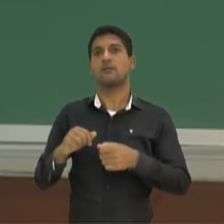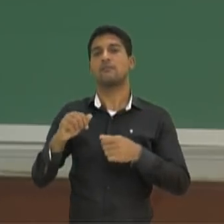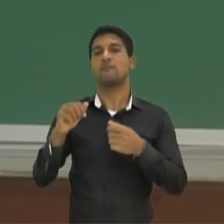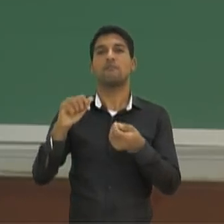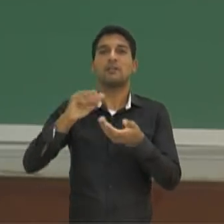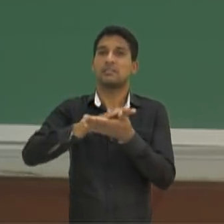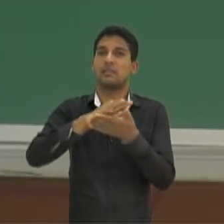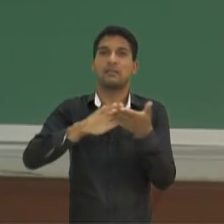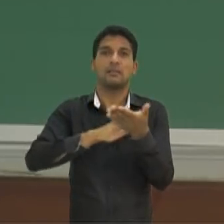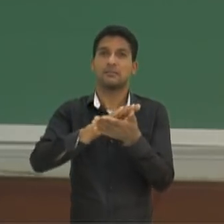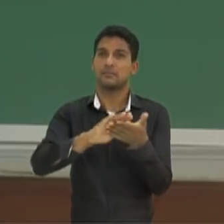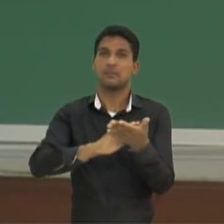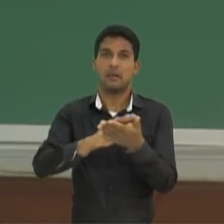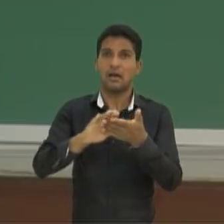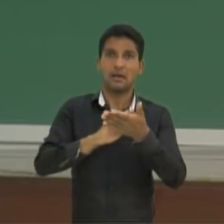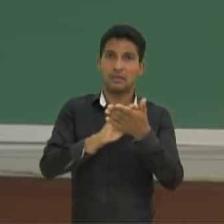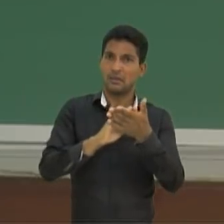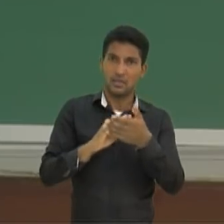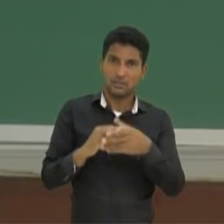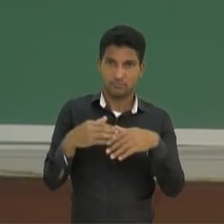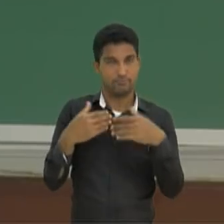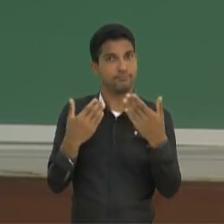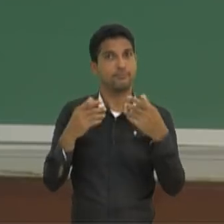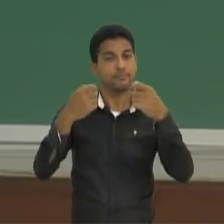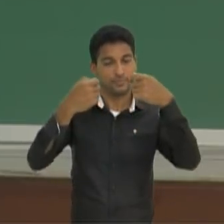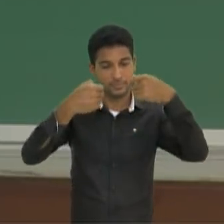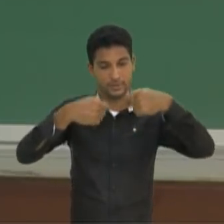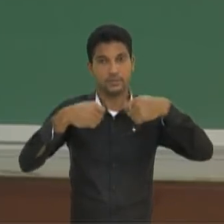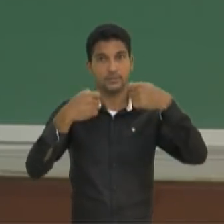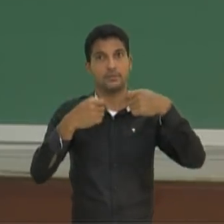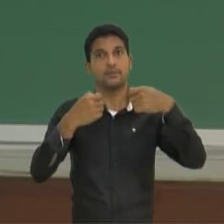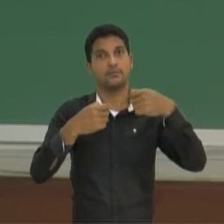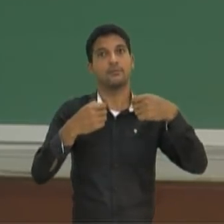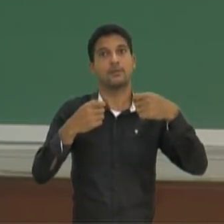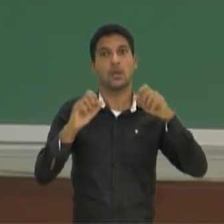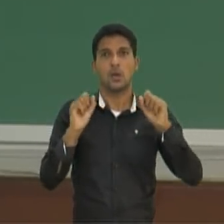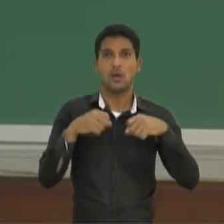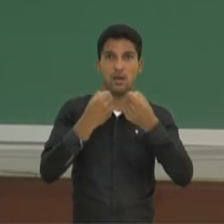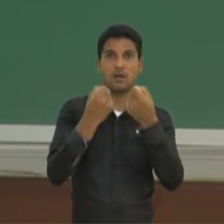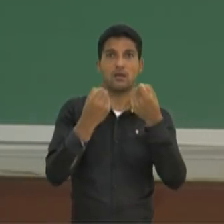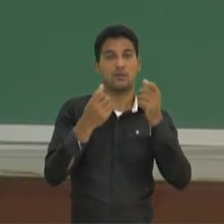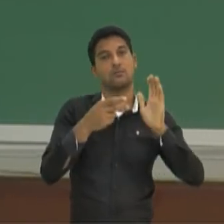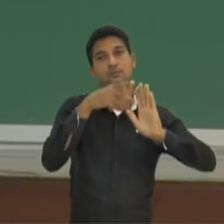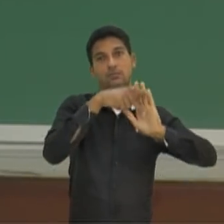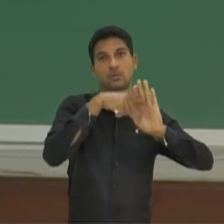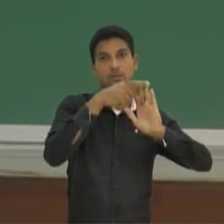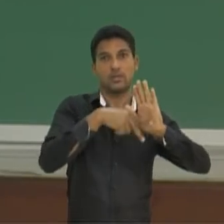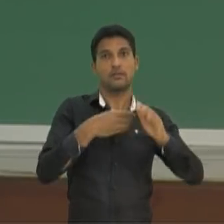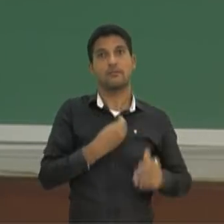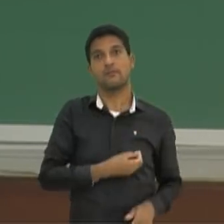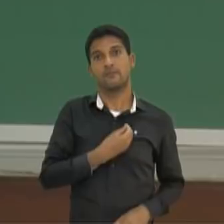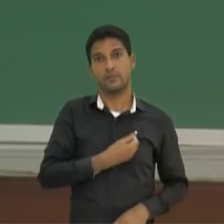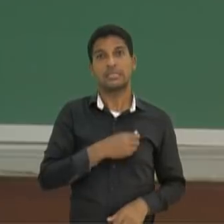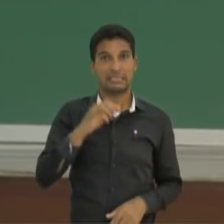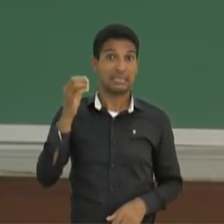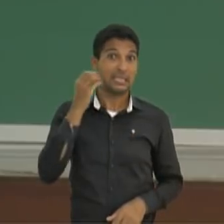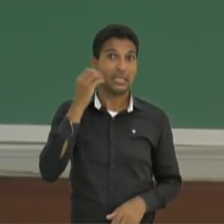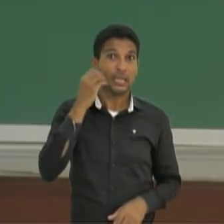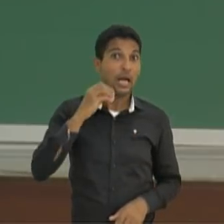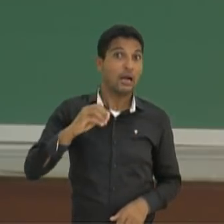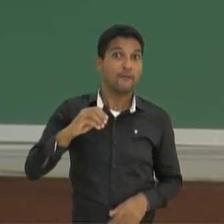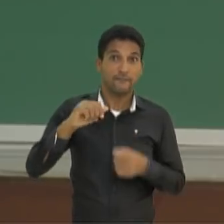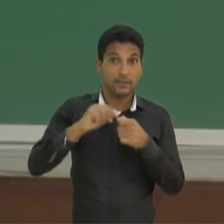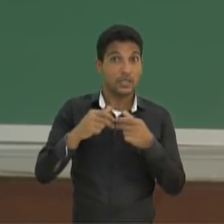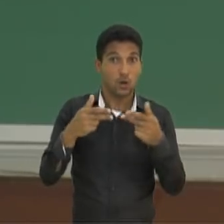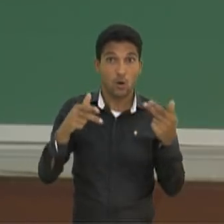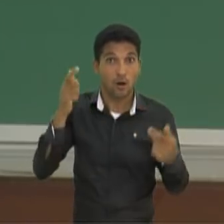tem que estabelecer projetos de vida, tem que cada dia tentar conquistar alguma coisa, né? Um aprendizado novo, aprender coisas